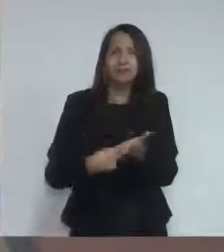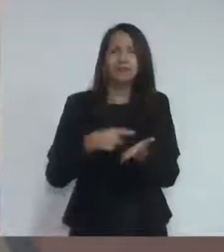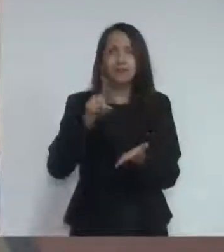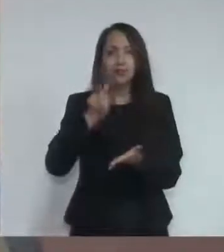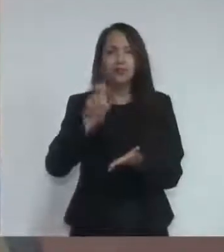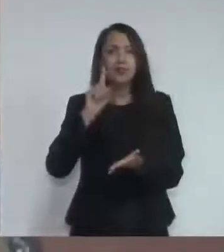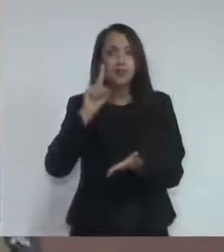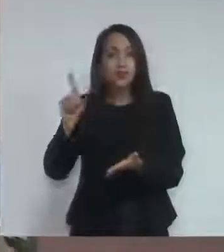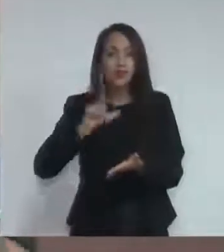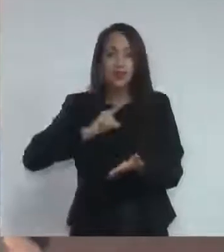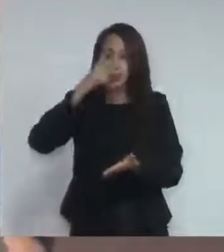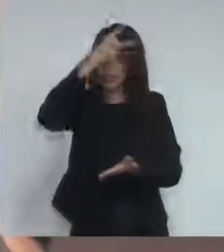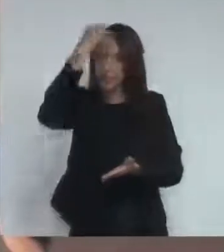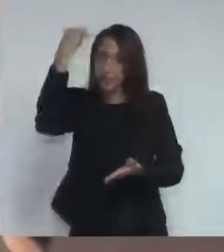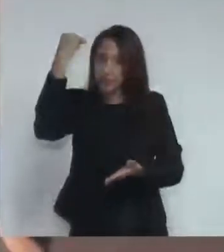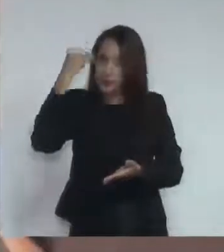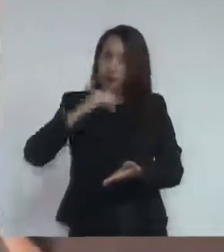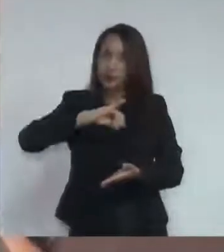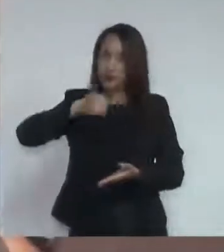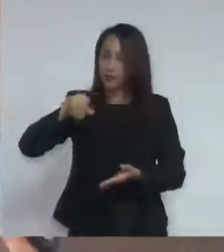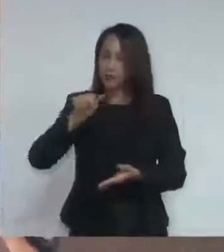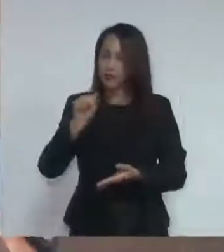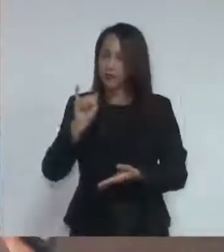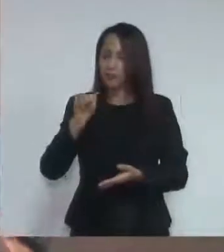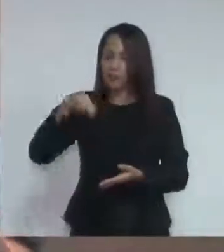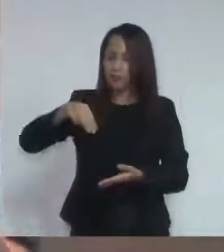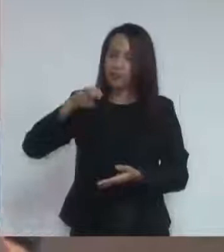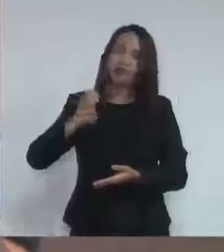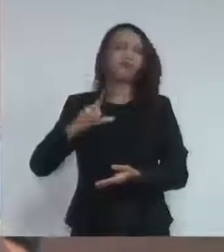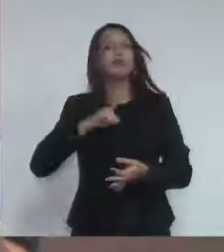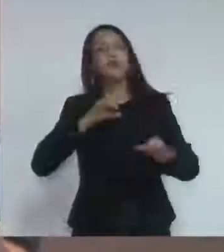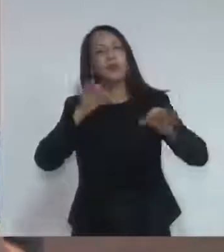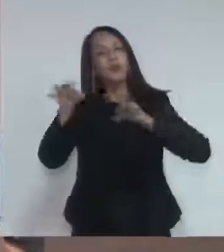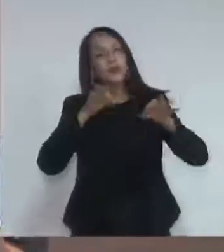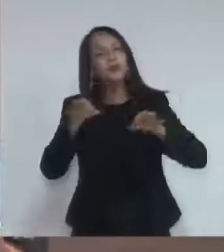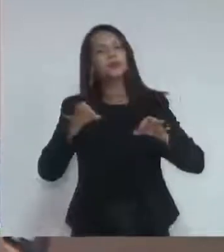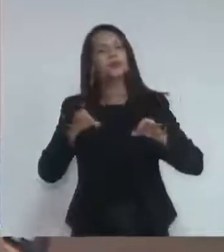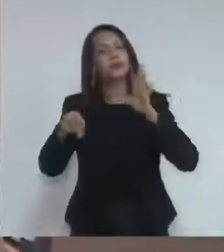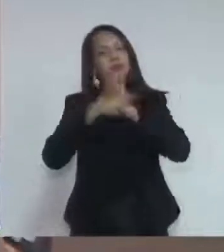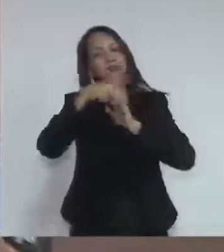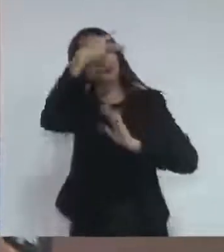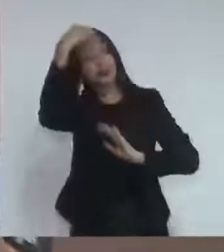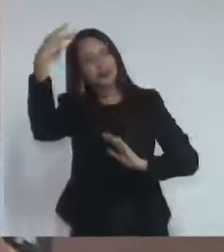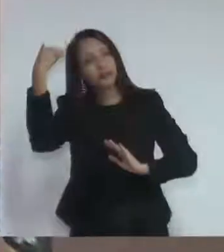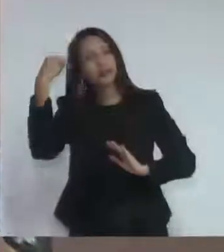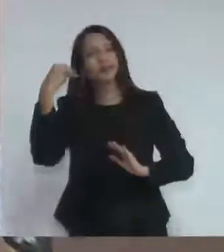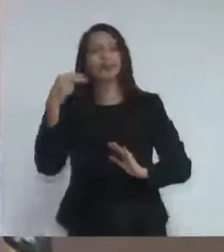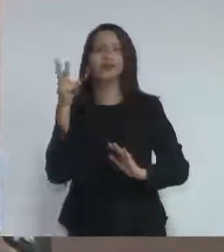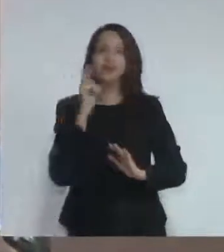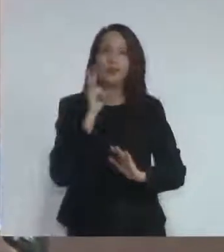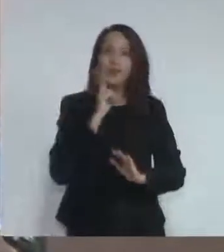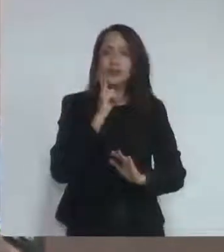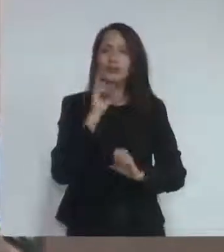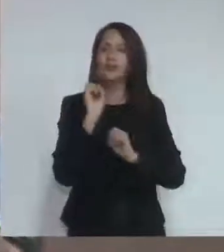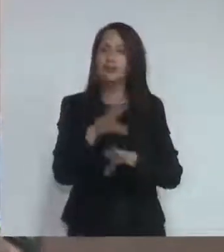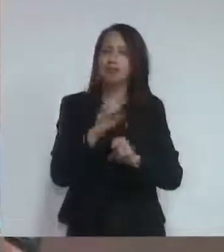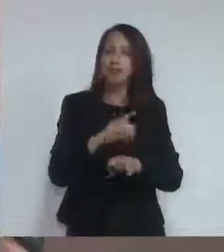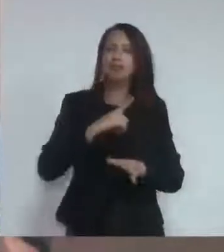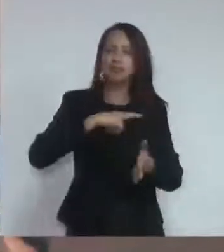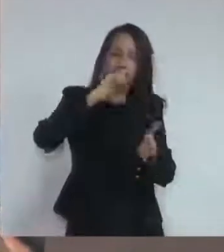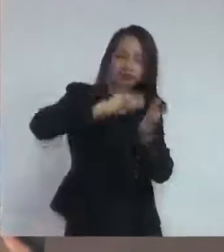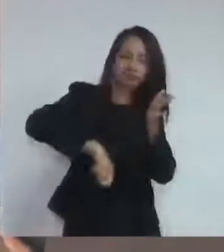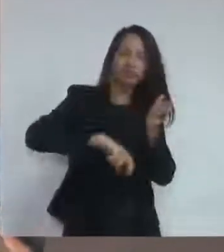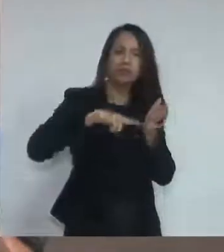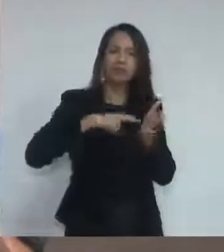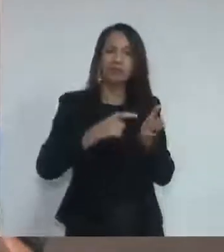prefeito Jaime Cruz fez a propaganda de que o Plano Municipal de Ensino estava sendo assinado por ele, que foi